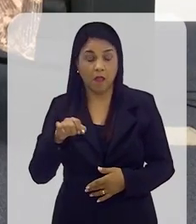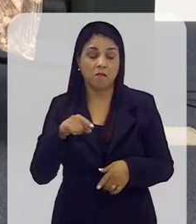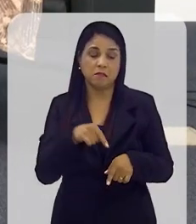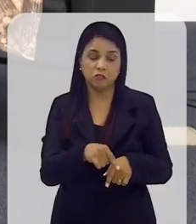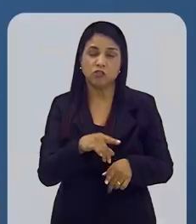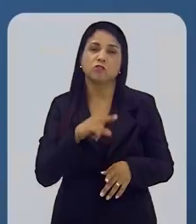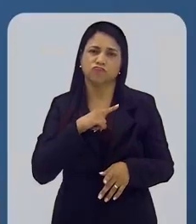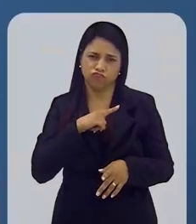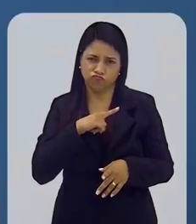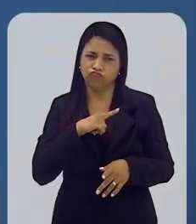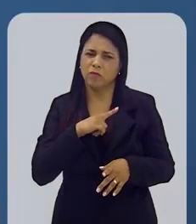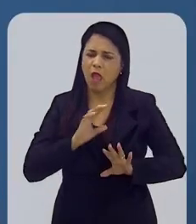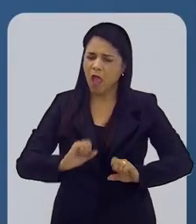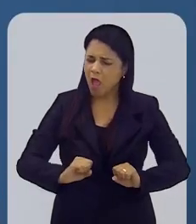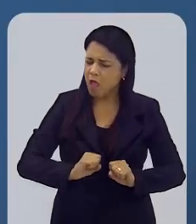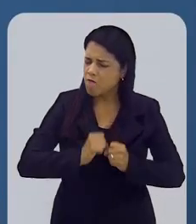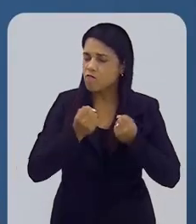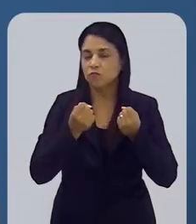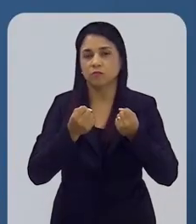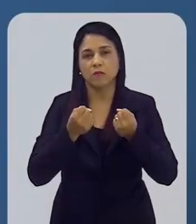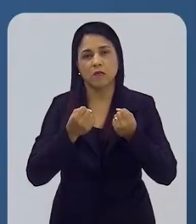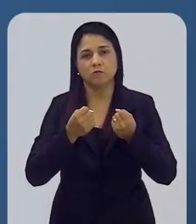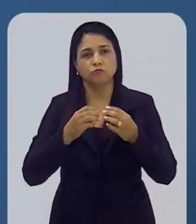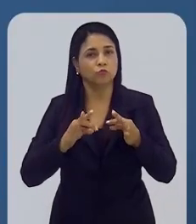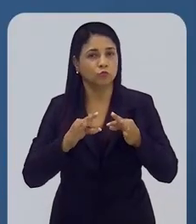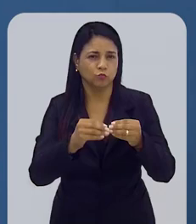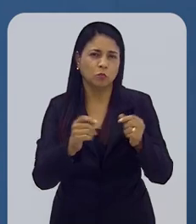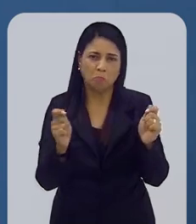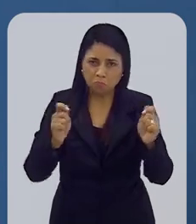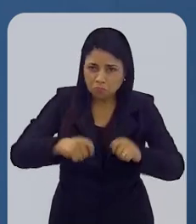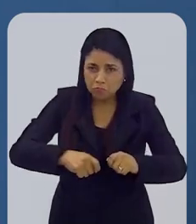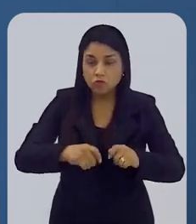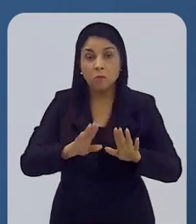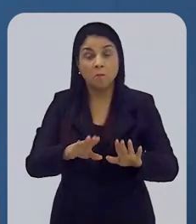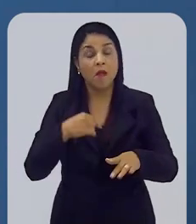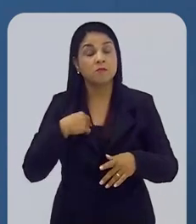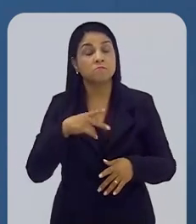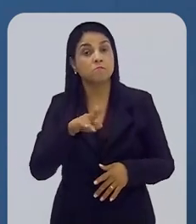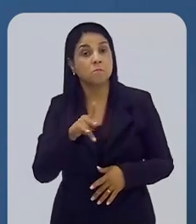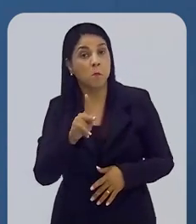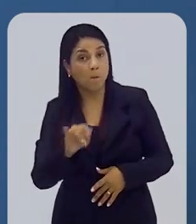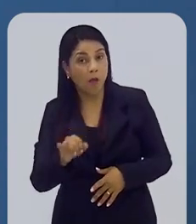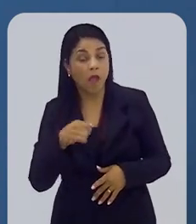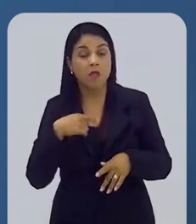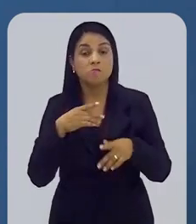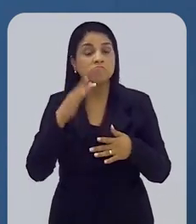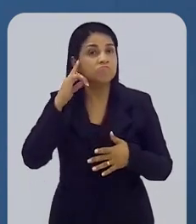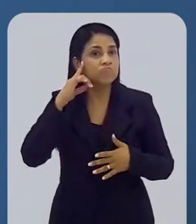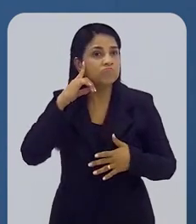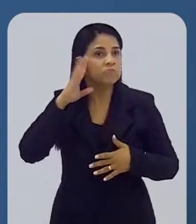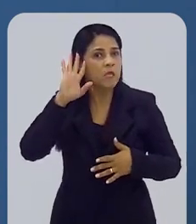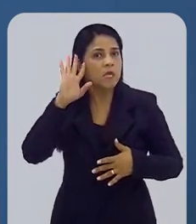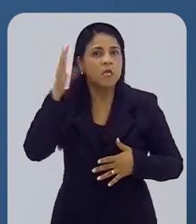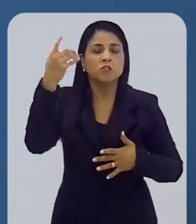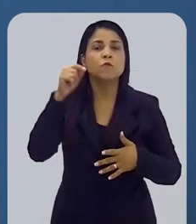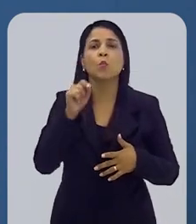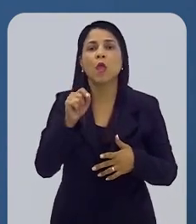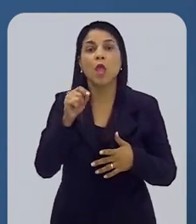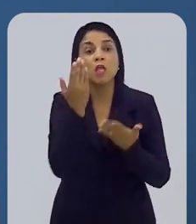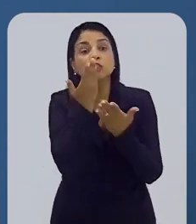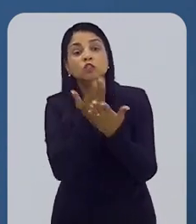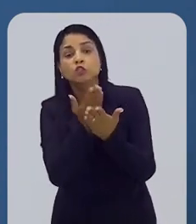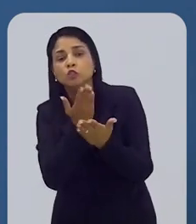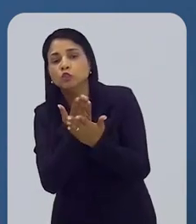revoltar. E o meu pai, ele decidiu que o que ele ia fazer na vida dele era estudar para